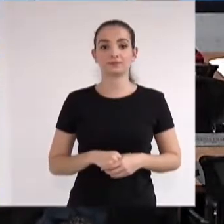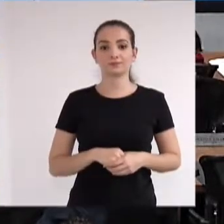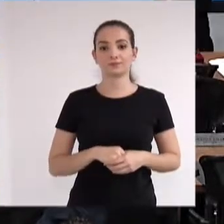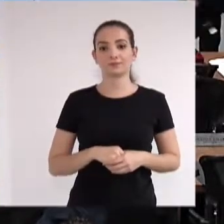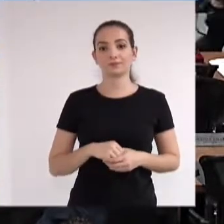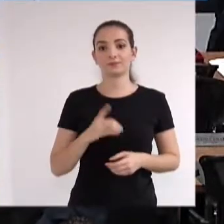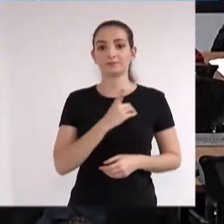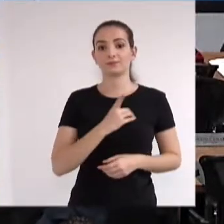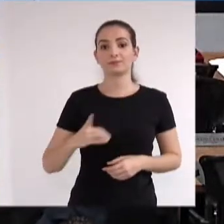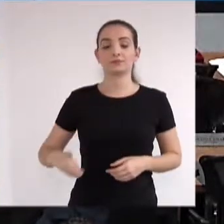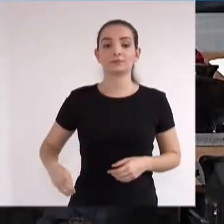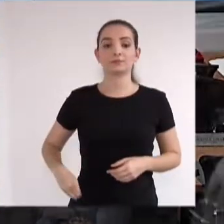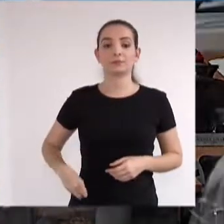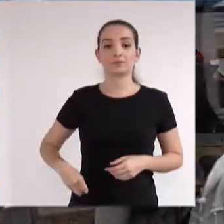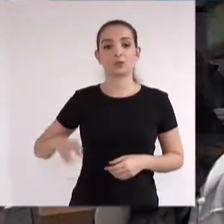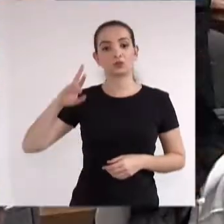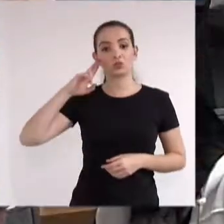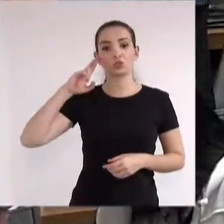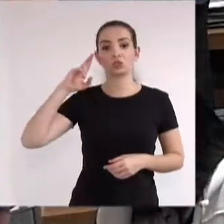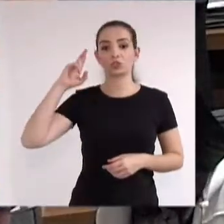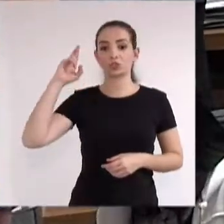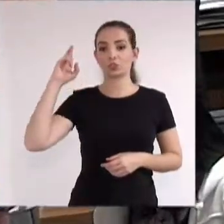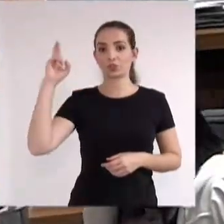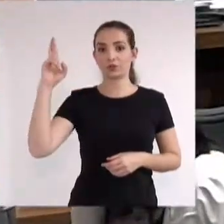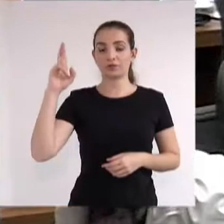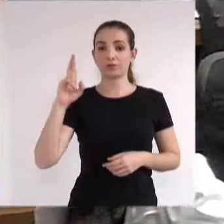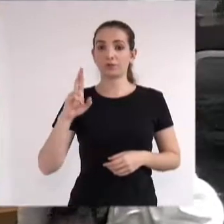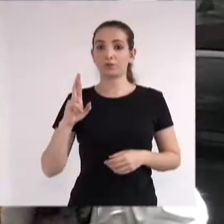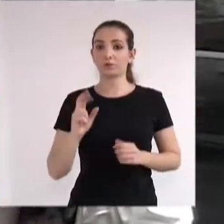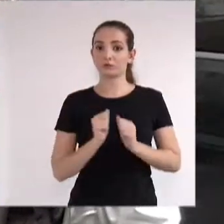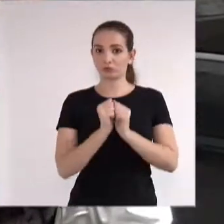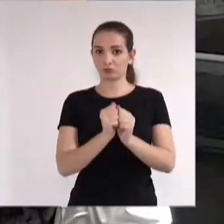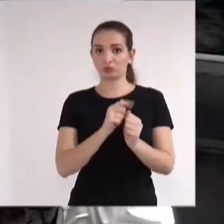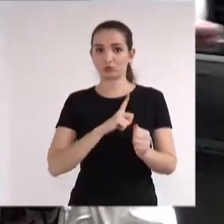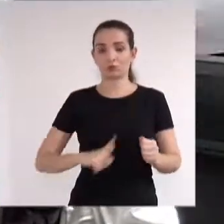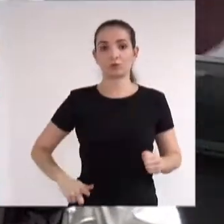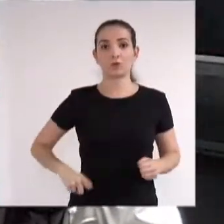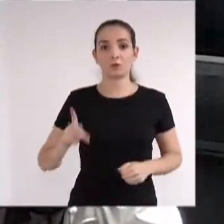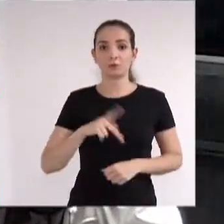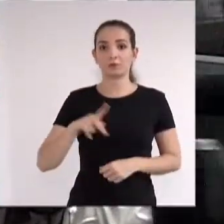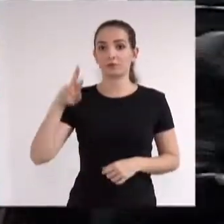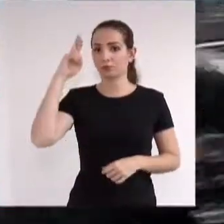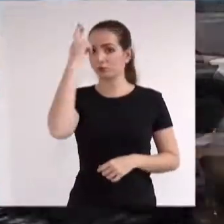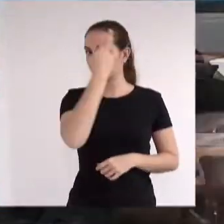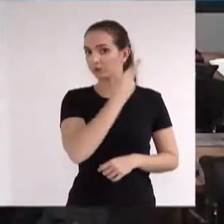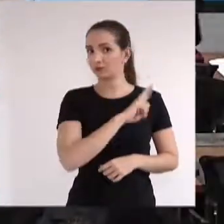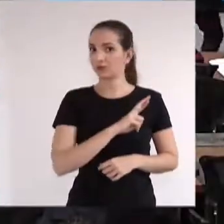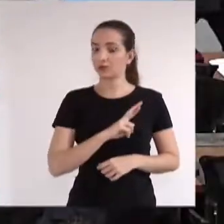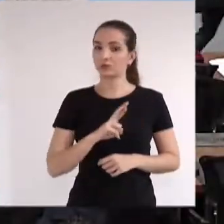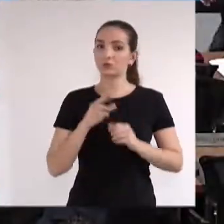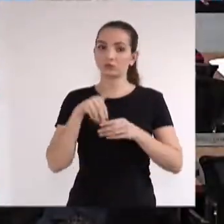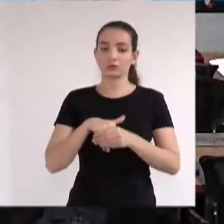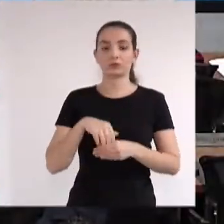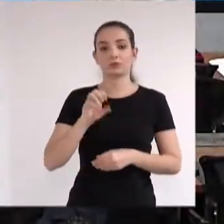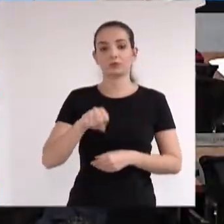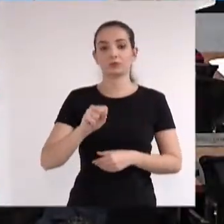Deputado líder do governo, professor Rinaldo. Deputado Professor Rinaldo, vota sim.